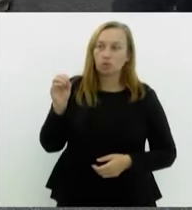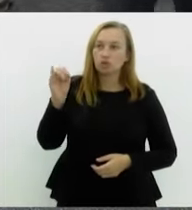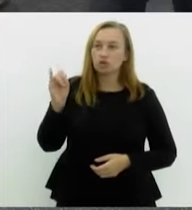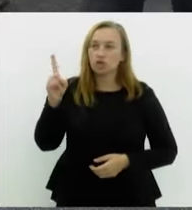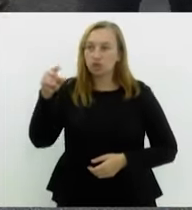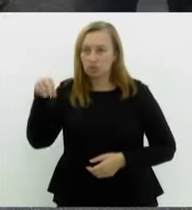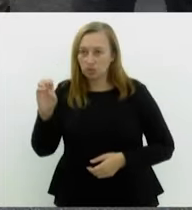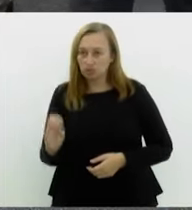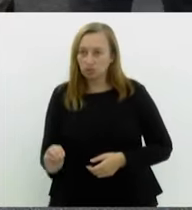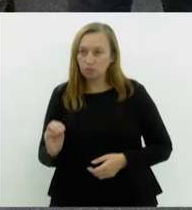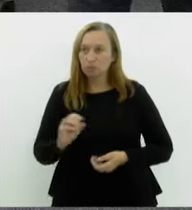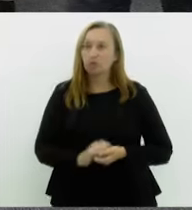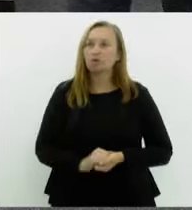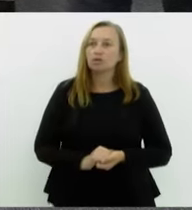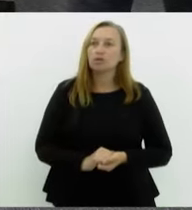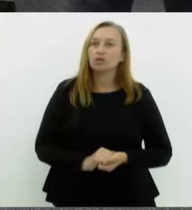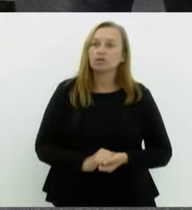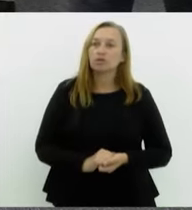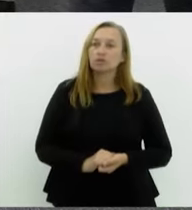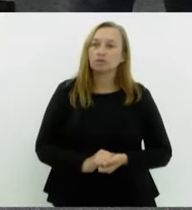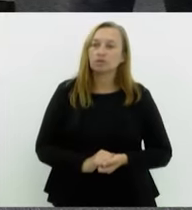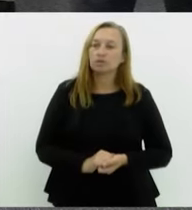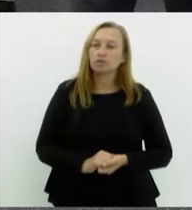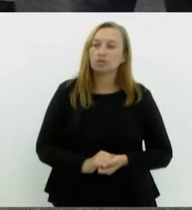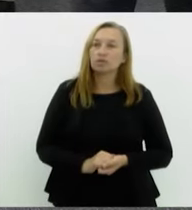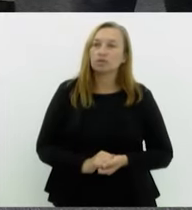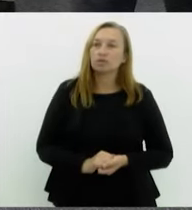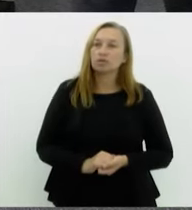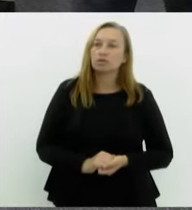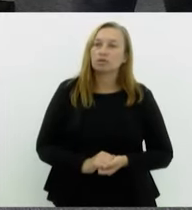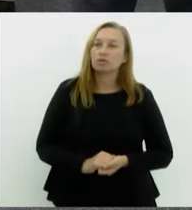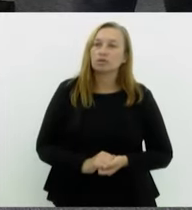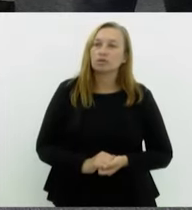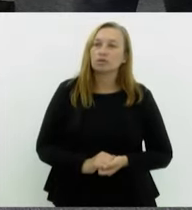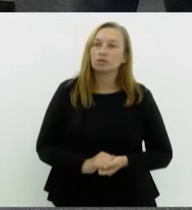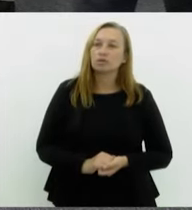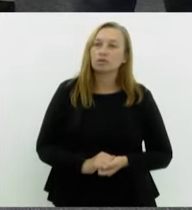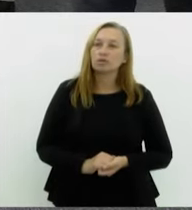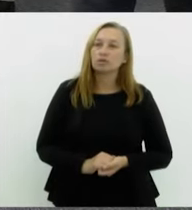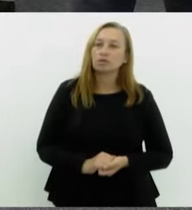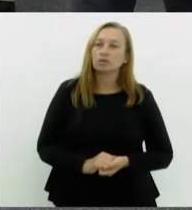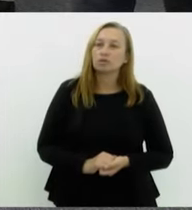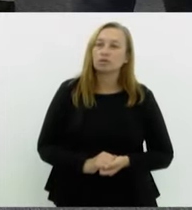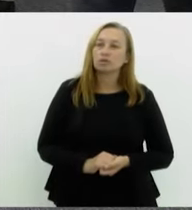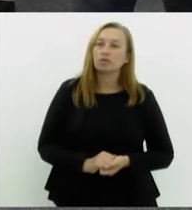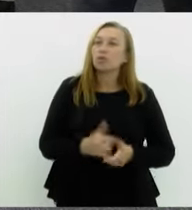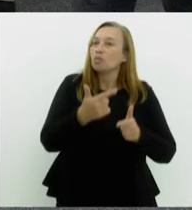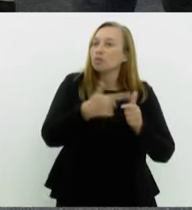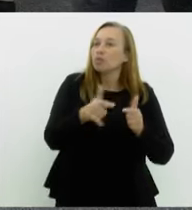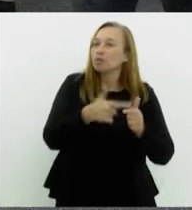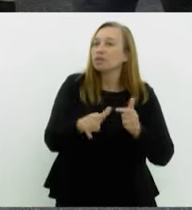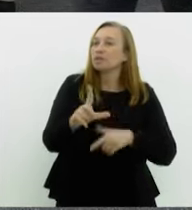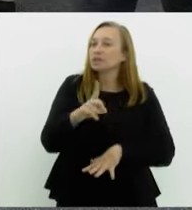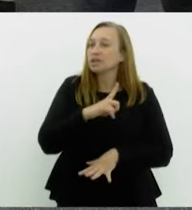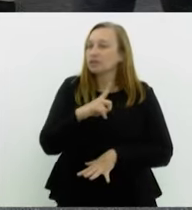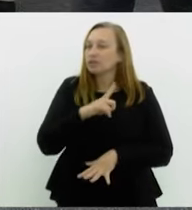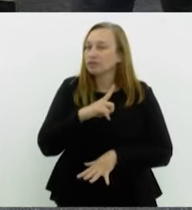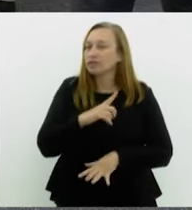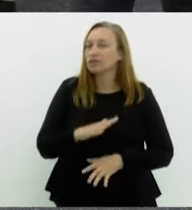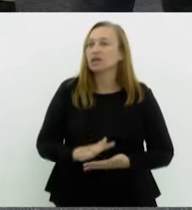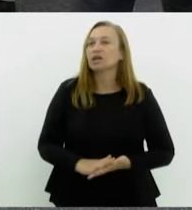constitucionalista. Foi uma sugestão do meu filho. O que, que foi? Ele teve um problema com gás. Aí